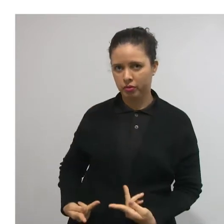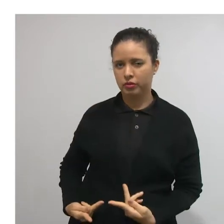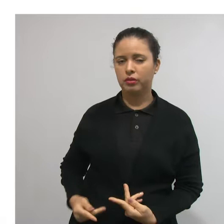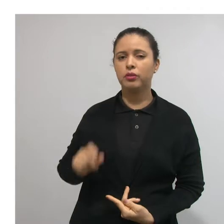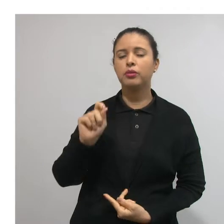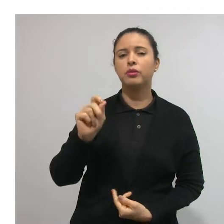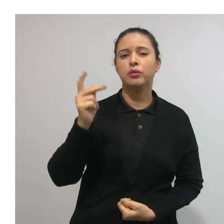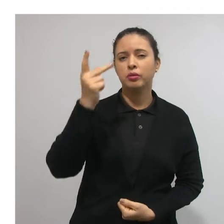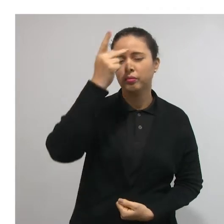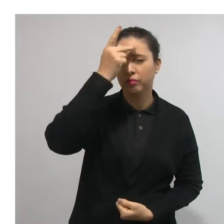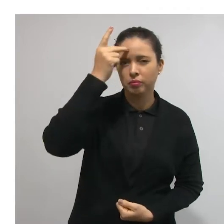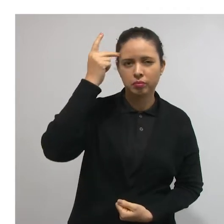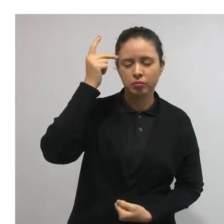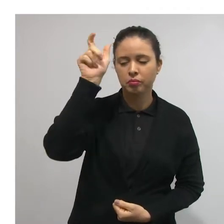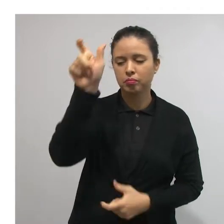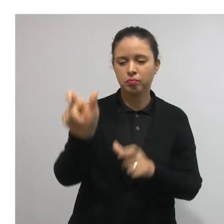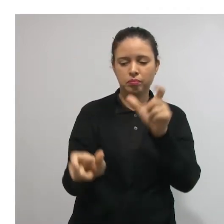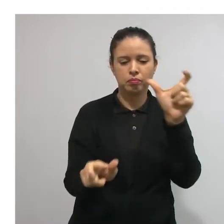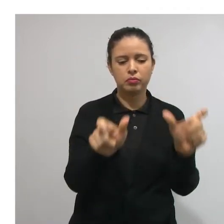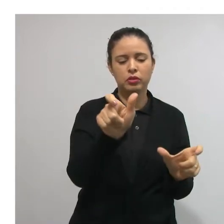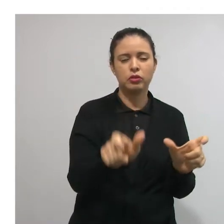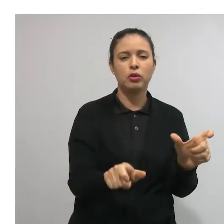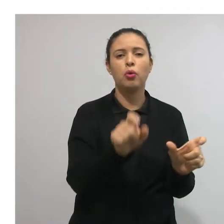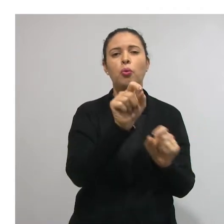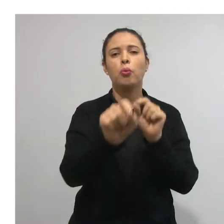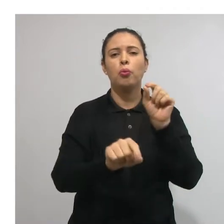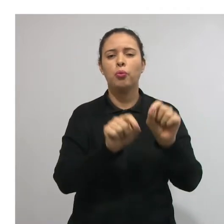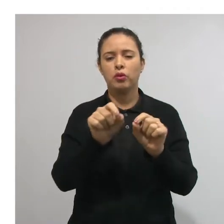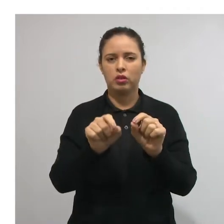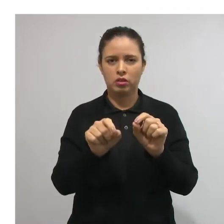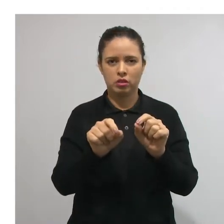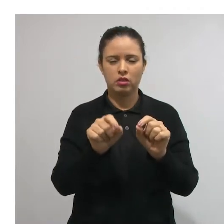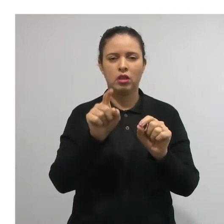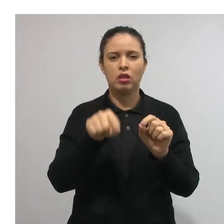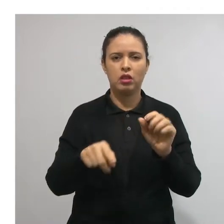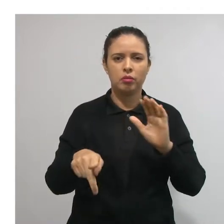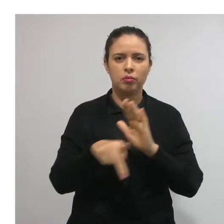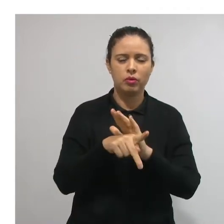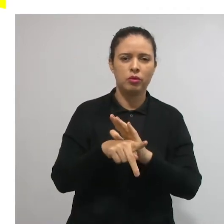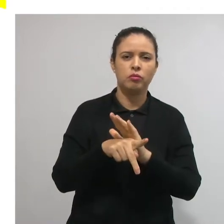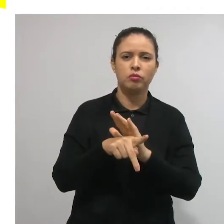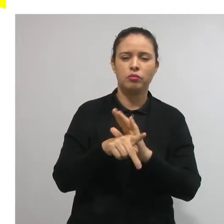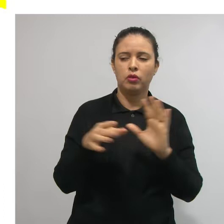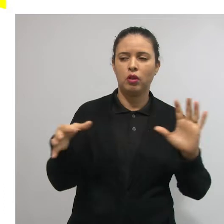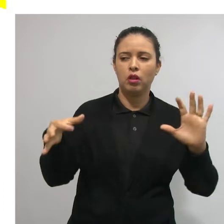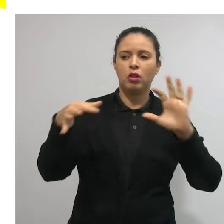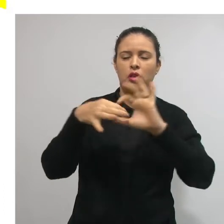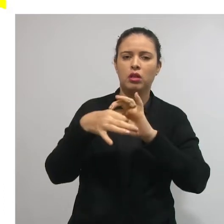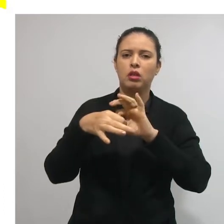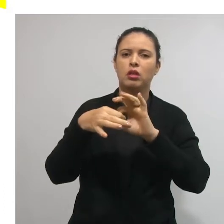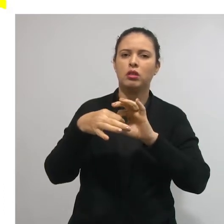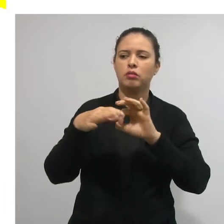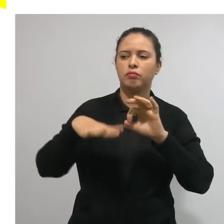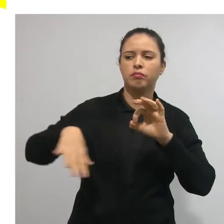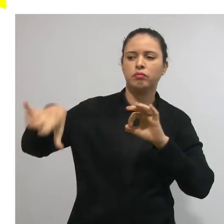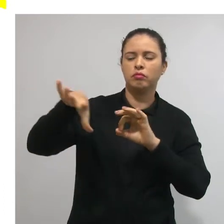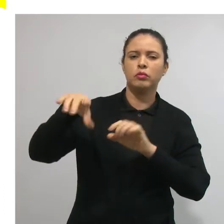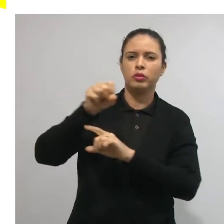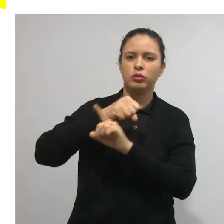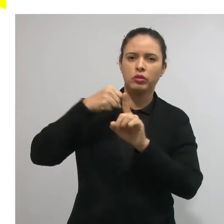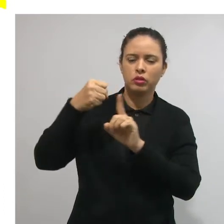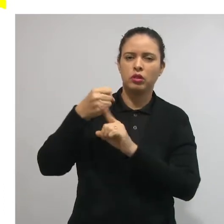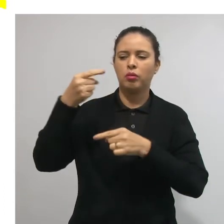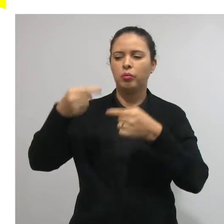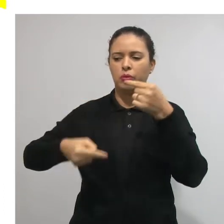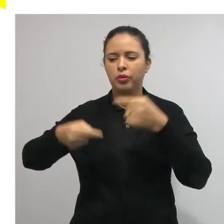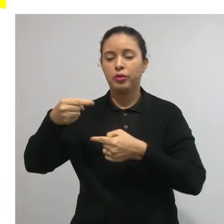nos trabalhadores como pessoas, né? Teve relação o quê, ó? Com as demandas sociais, políticas, né, e econômicas,